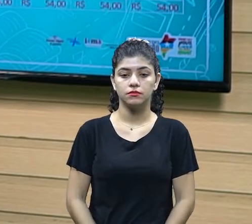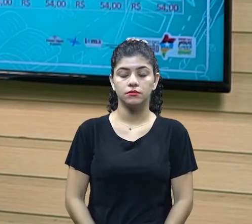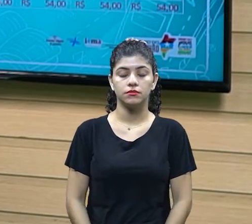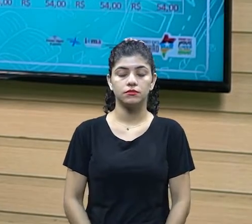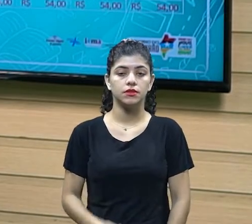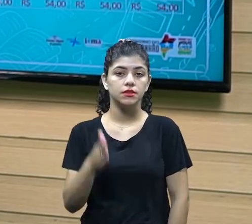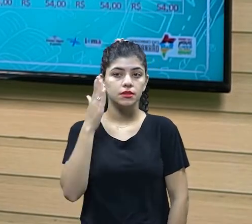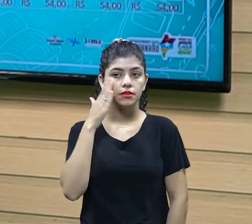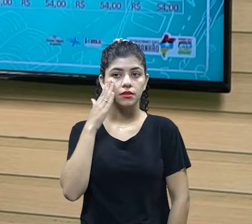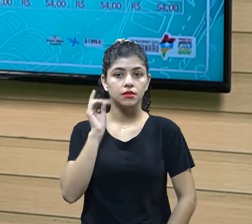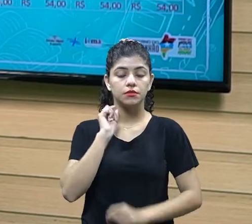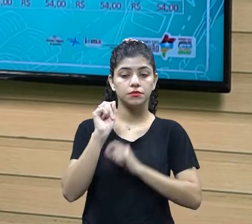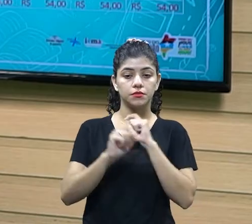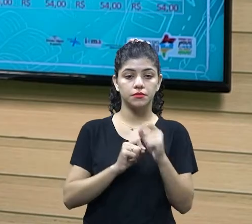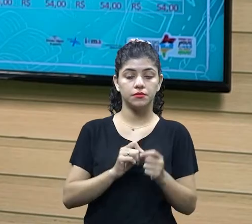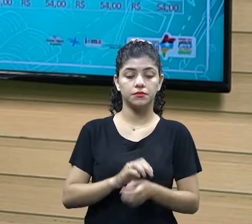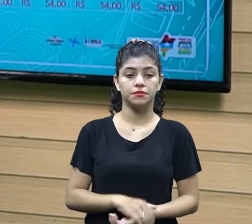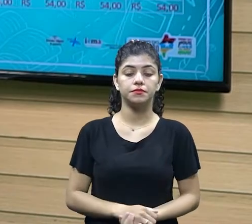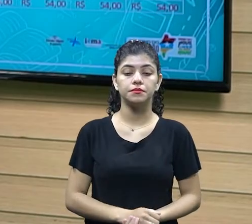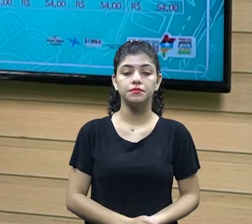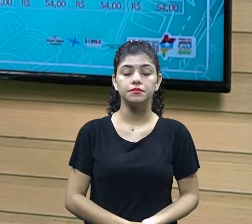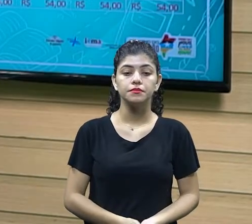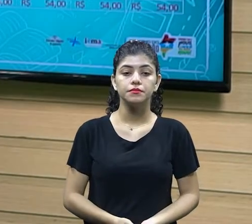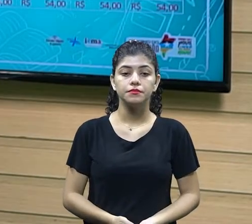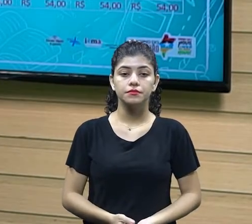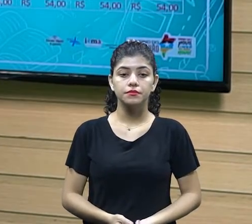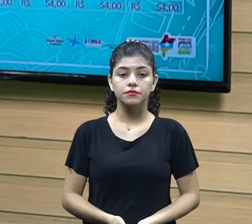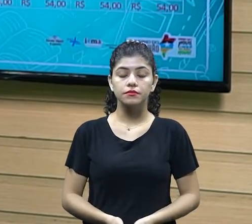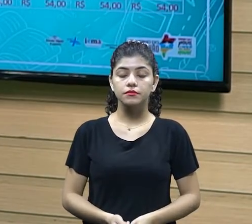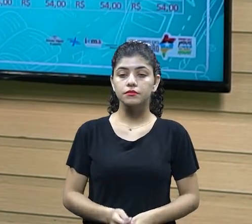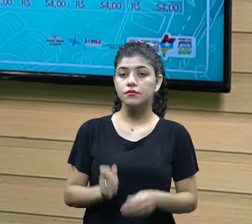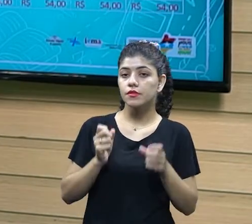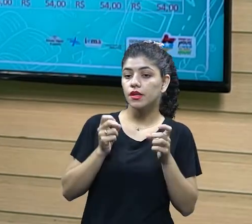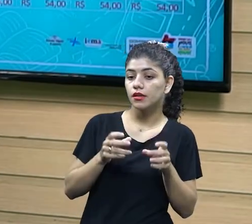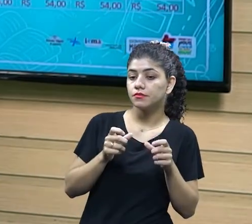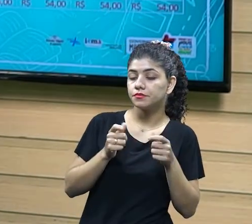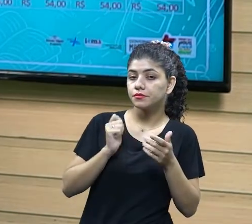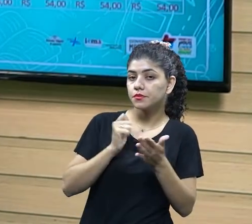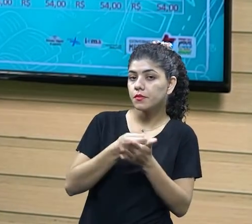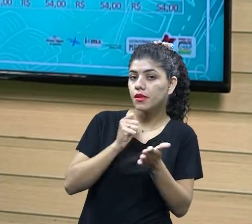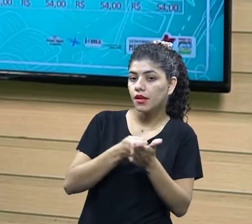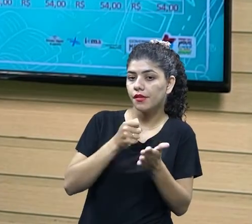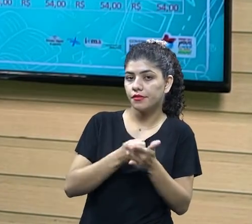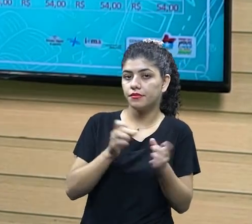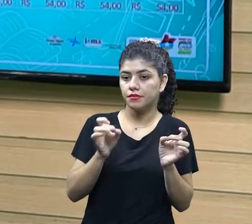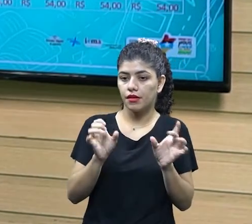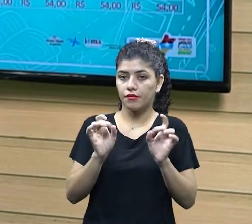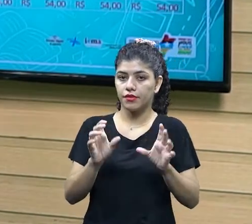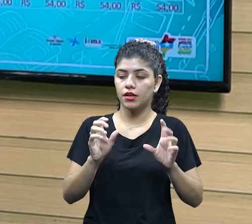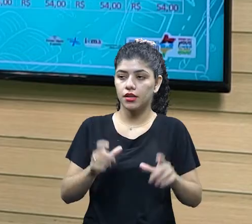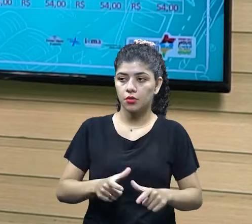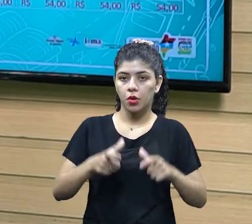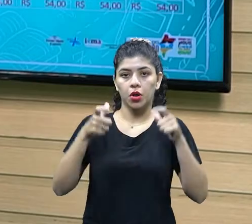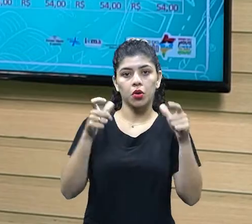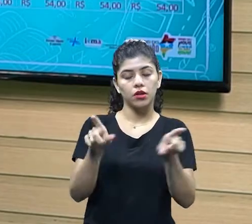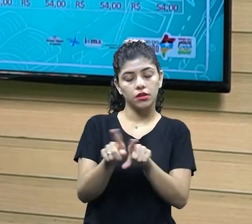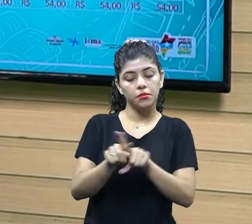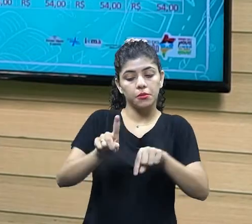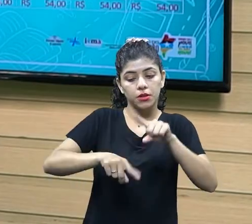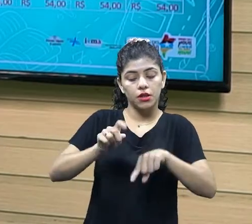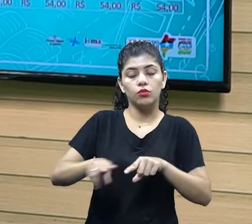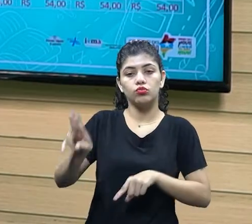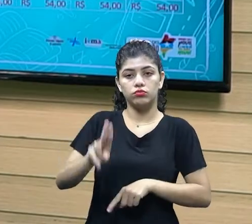entender a situação da seguinte forma. A venda aumentou, entende-se também que a matéria-prima também foi